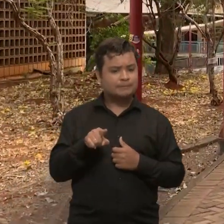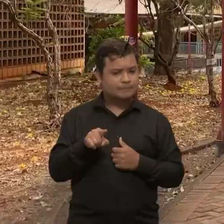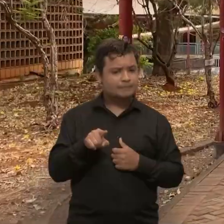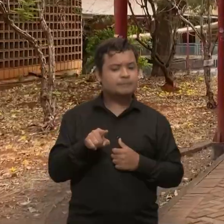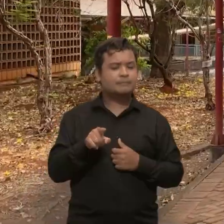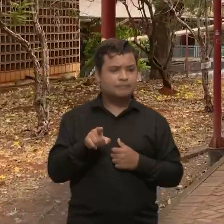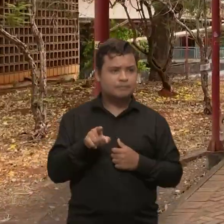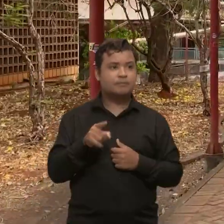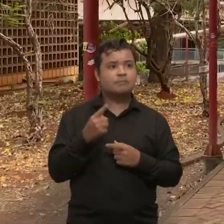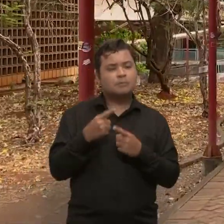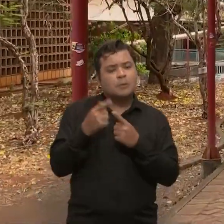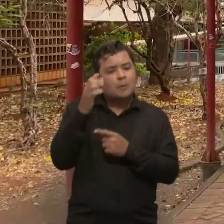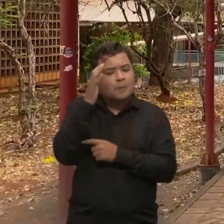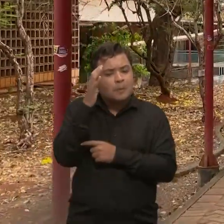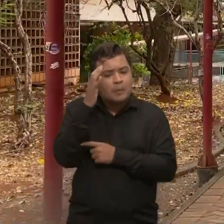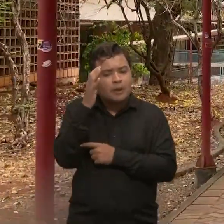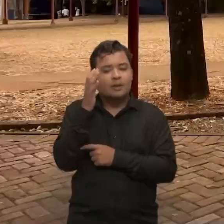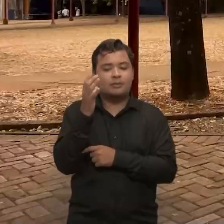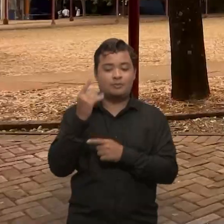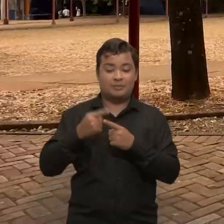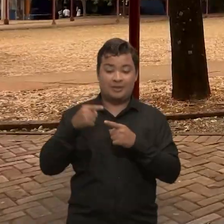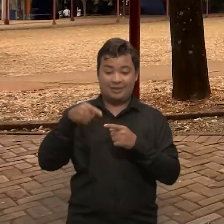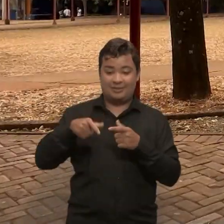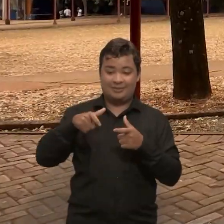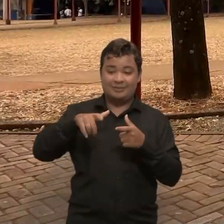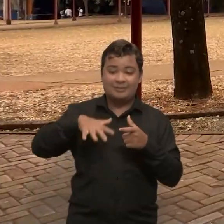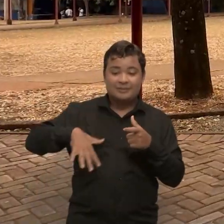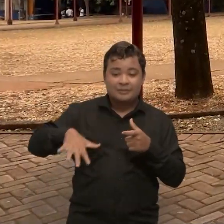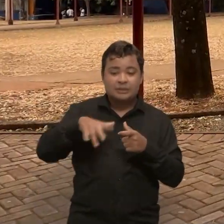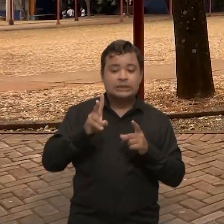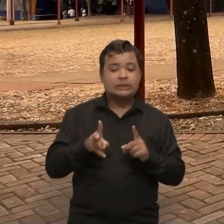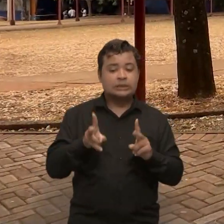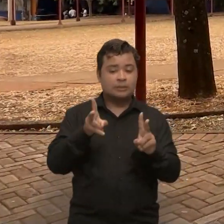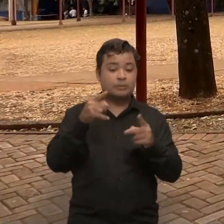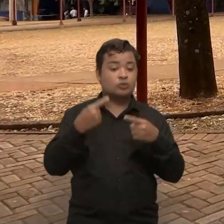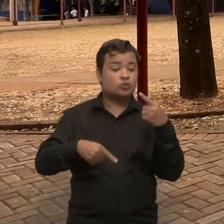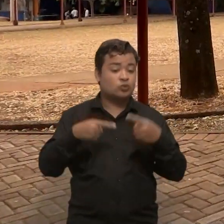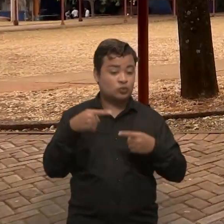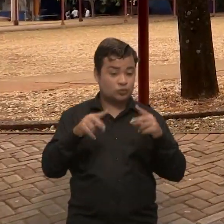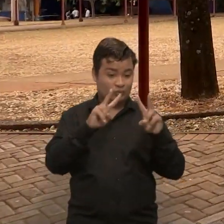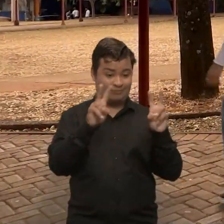aberto, que aqui no set a gente vive discutindo sobre ela.